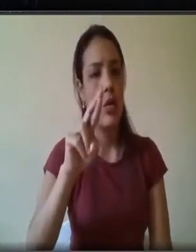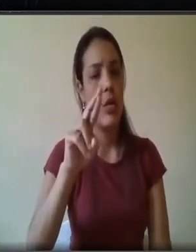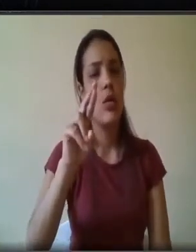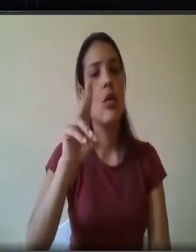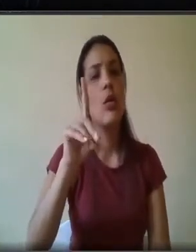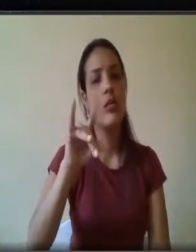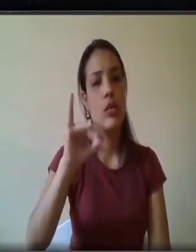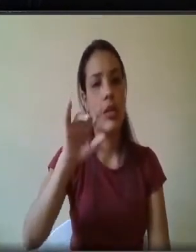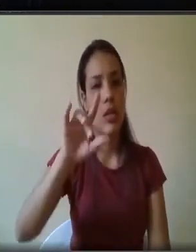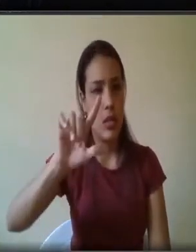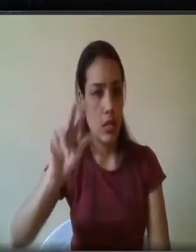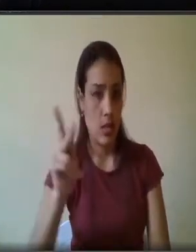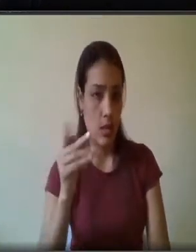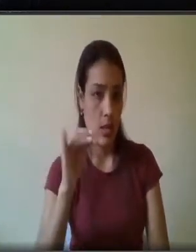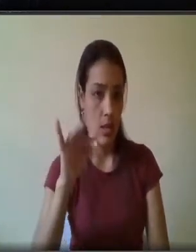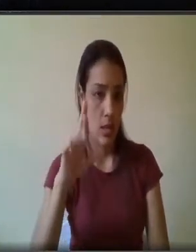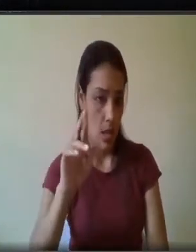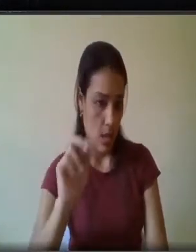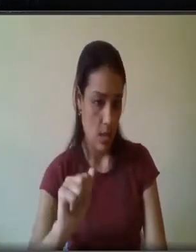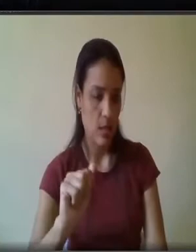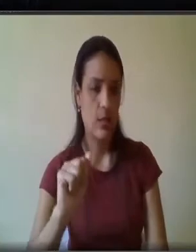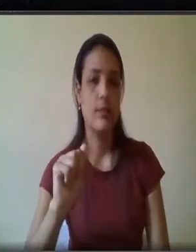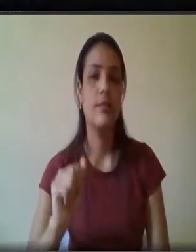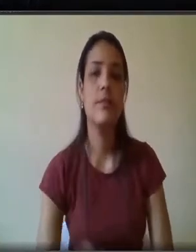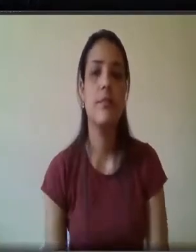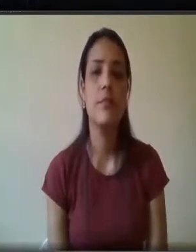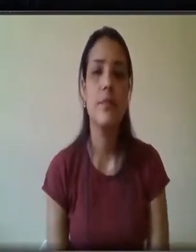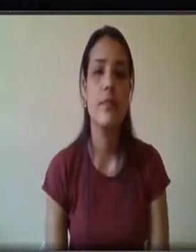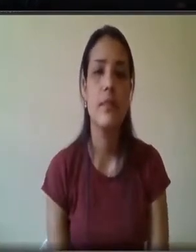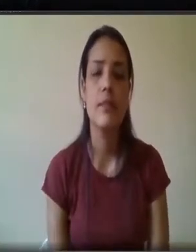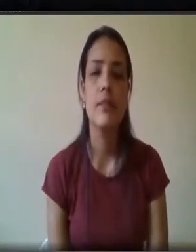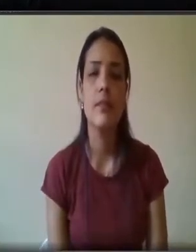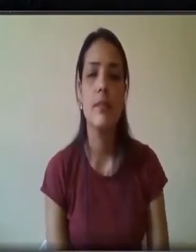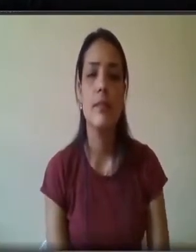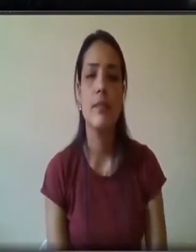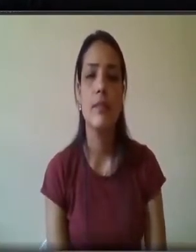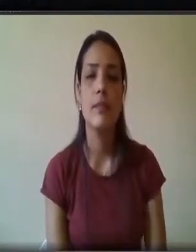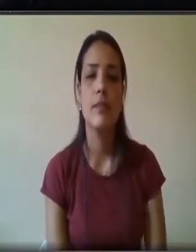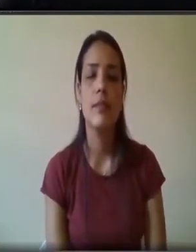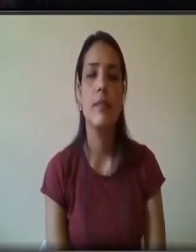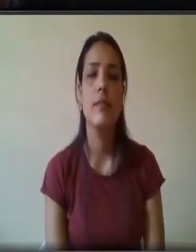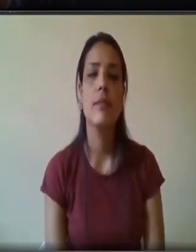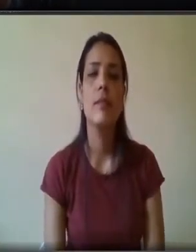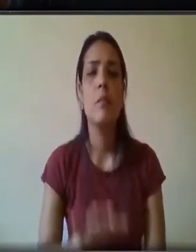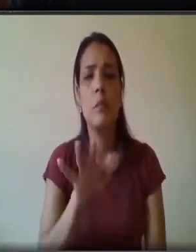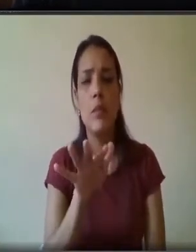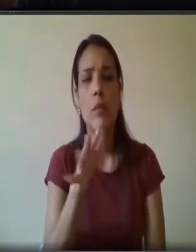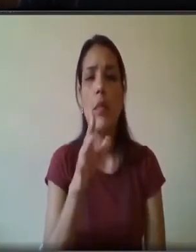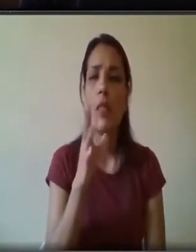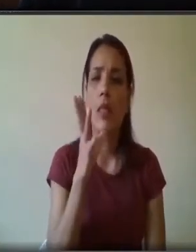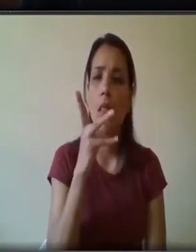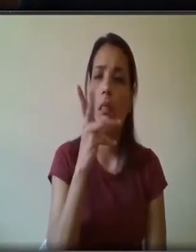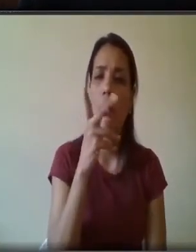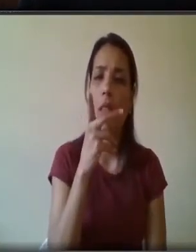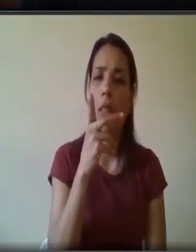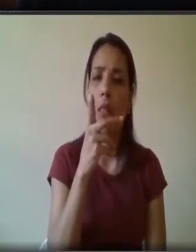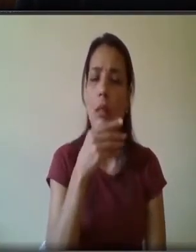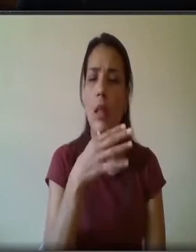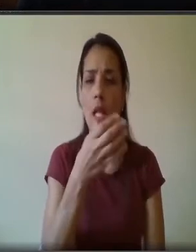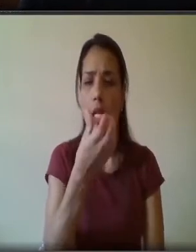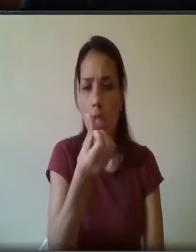tectônica na subducção, na colisão, que provavelmente leva de 60 a 80 milhões de anos para